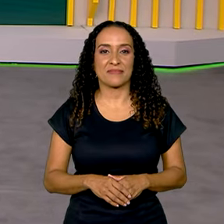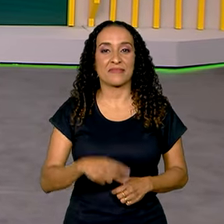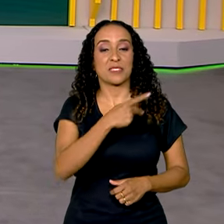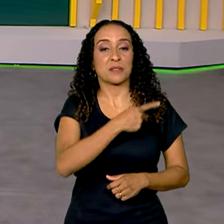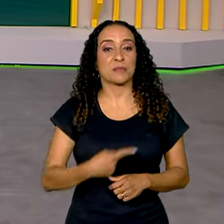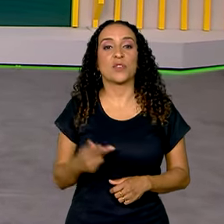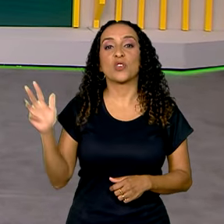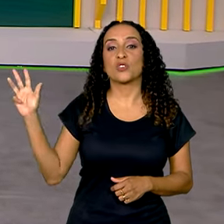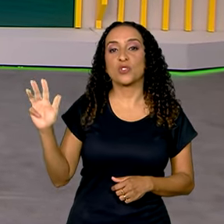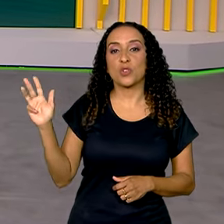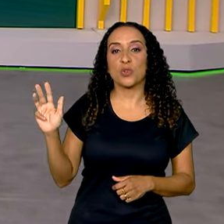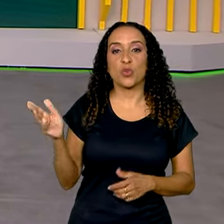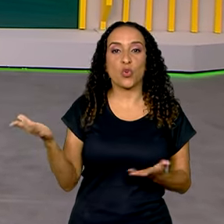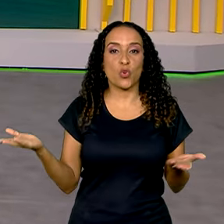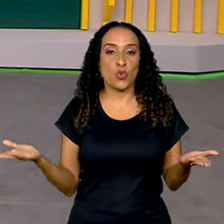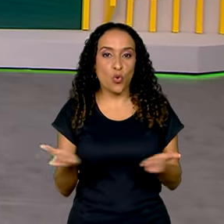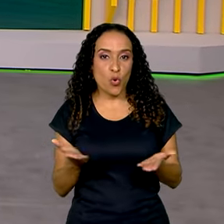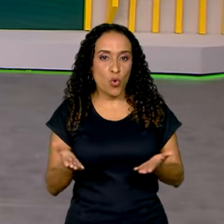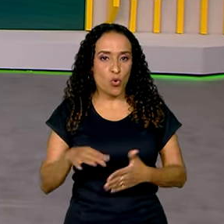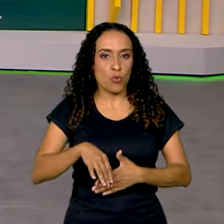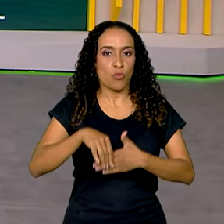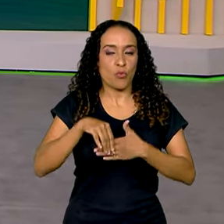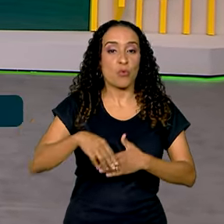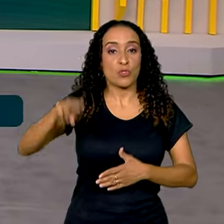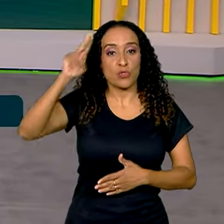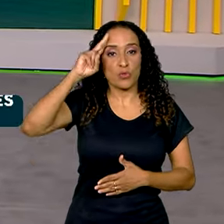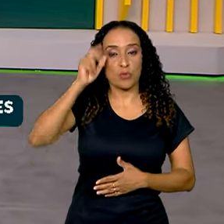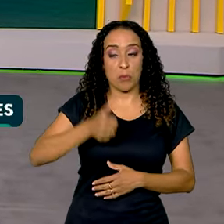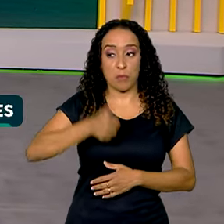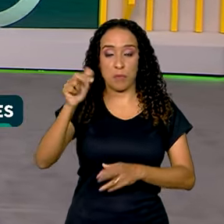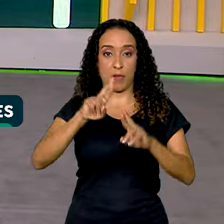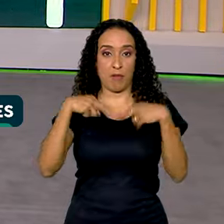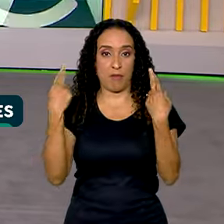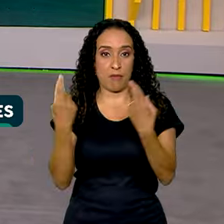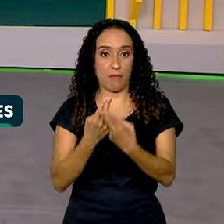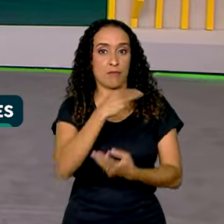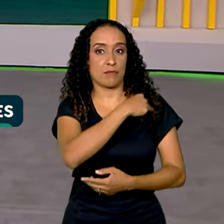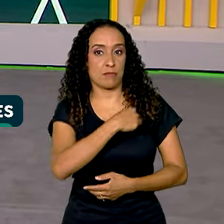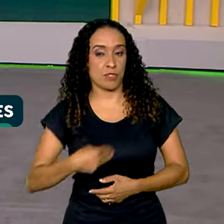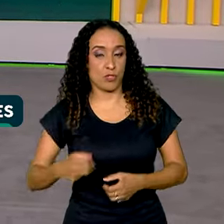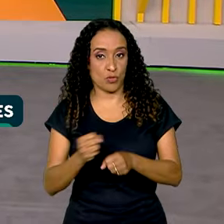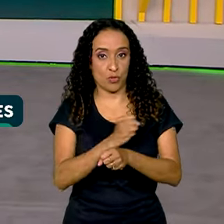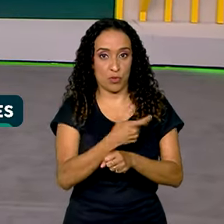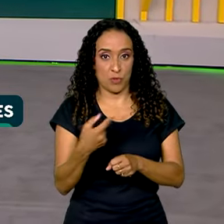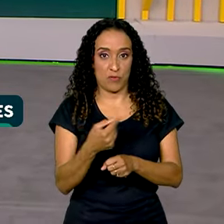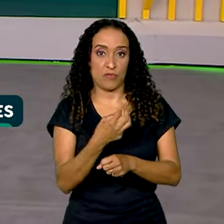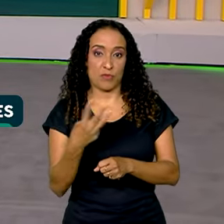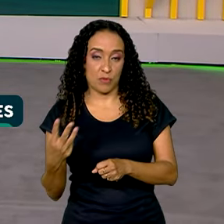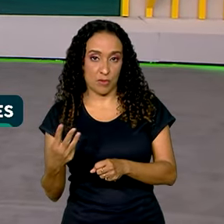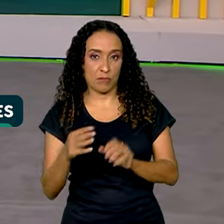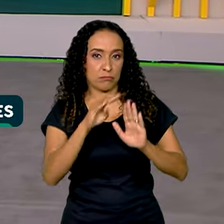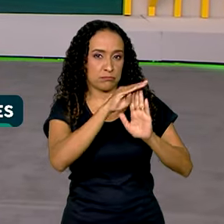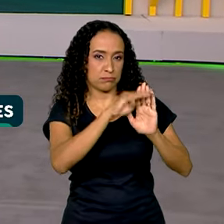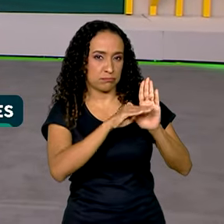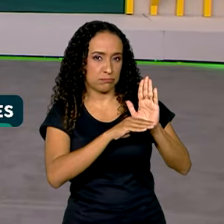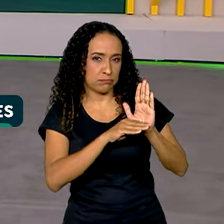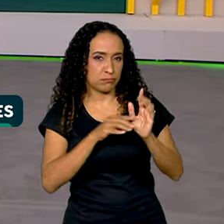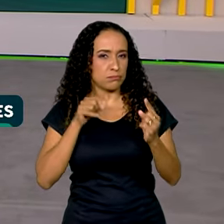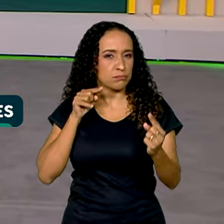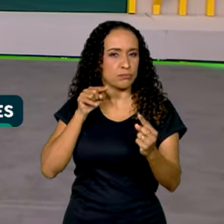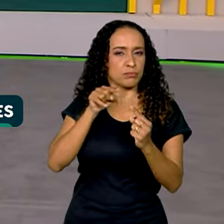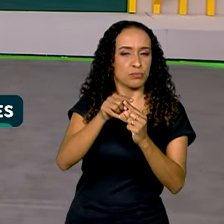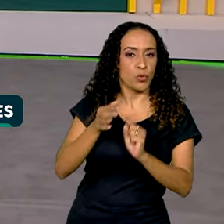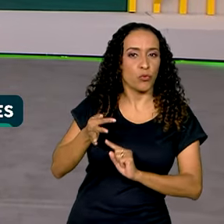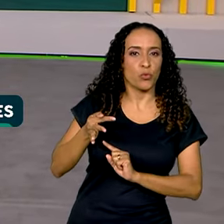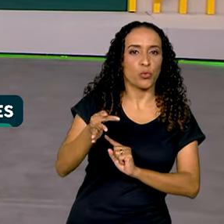O presidente Lula comandou nesta segunda-feira a primeira reunião ministerial de 2024. Na pauta, projeções